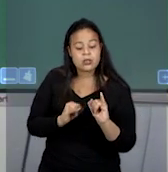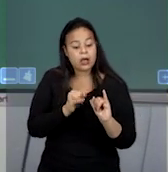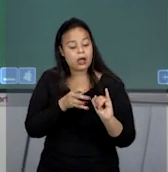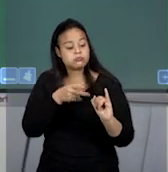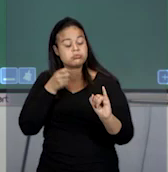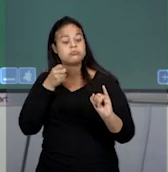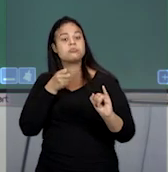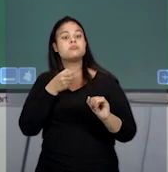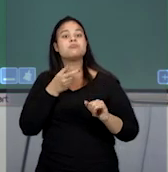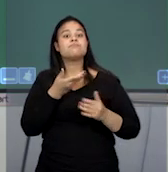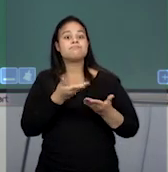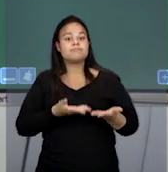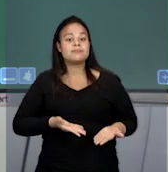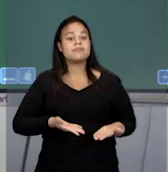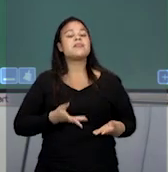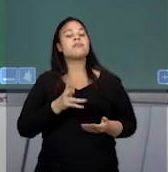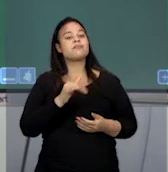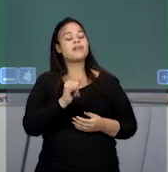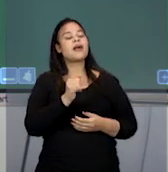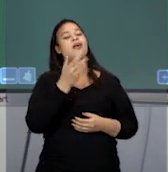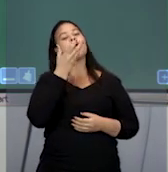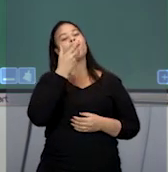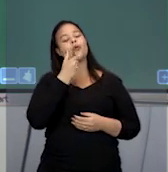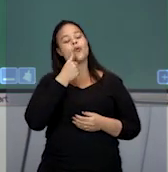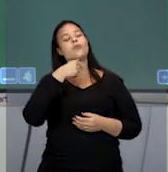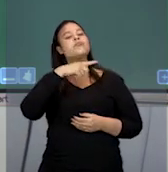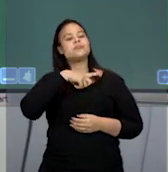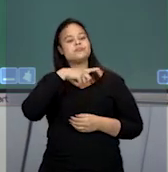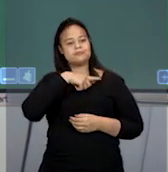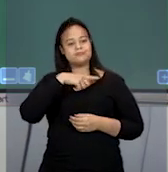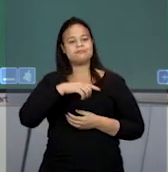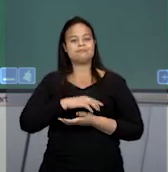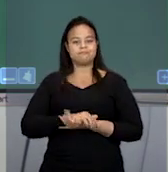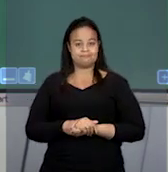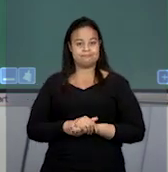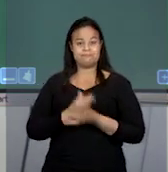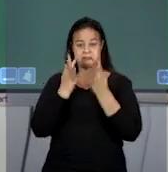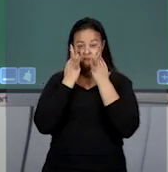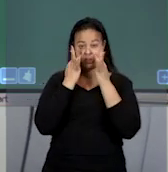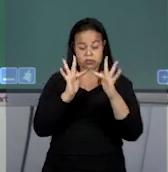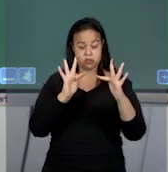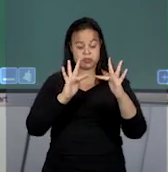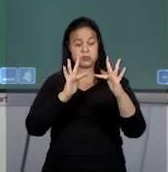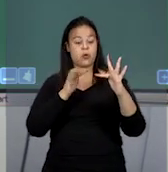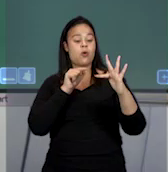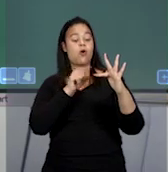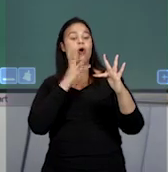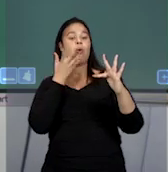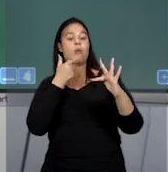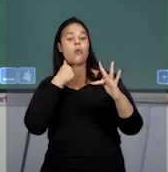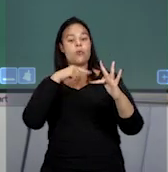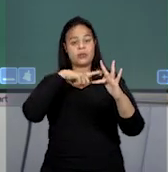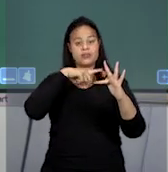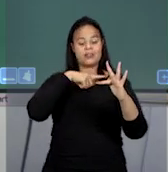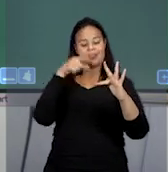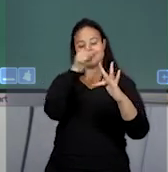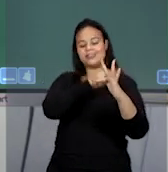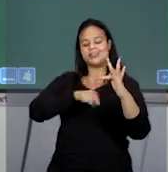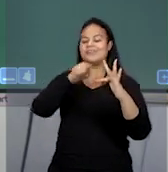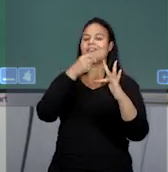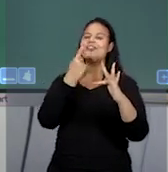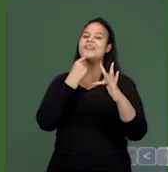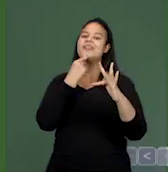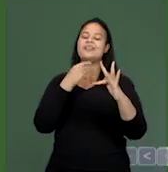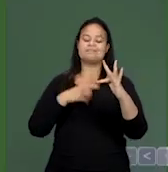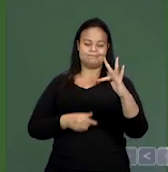esse daqui vai ser um gene colorido. Vai ser um fenótipo colorido. Vou até circular ele aqui. Mesma